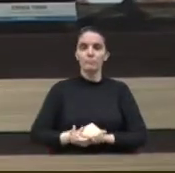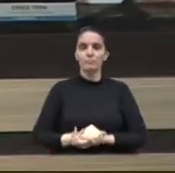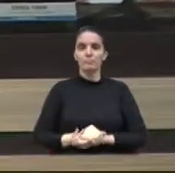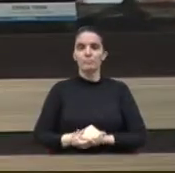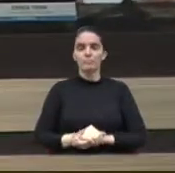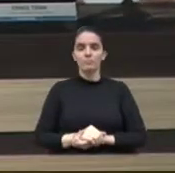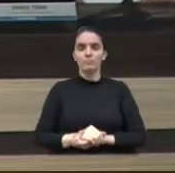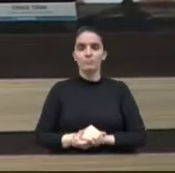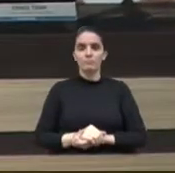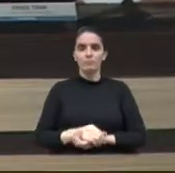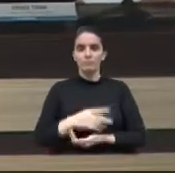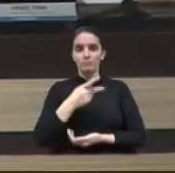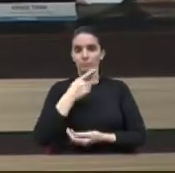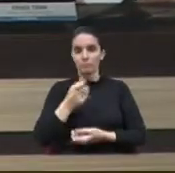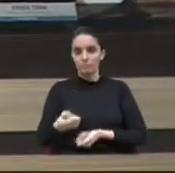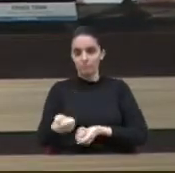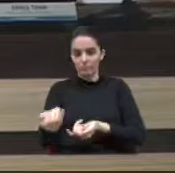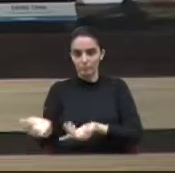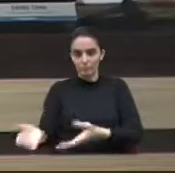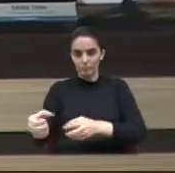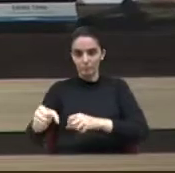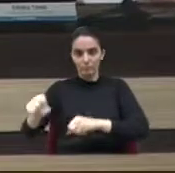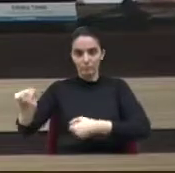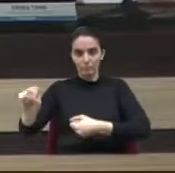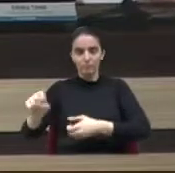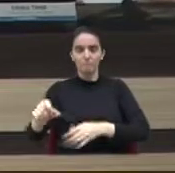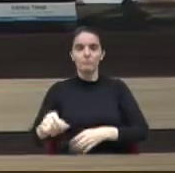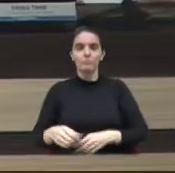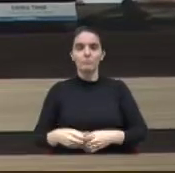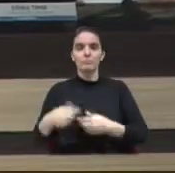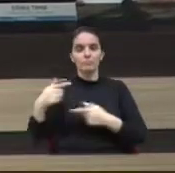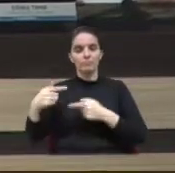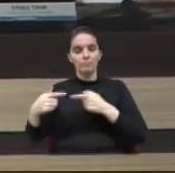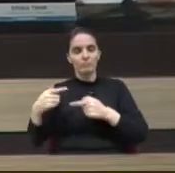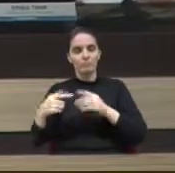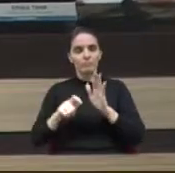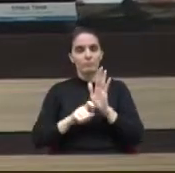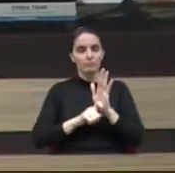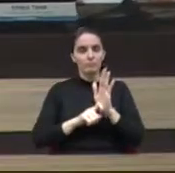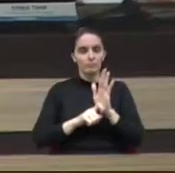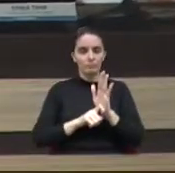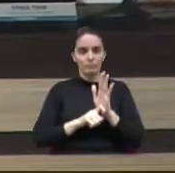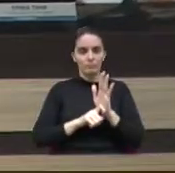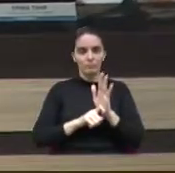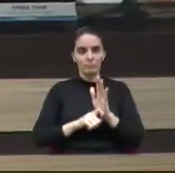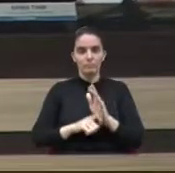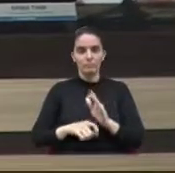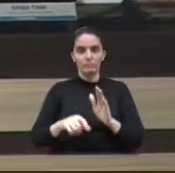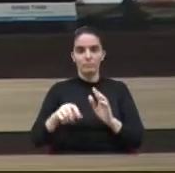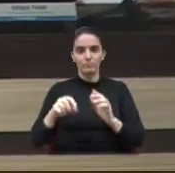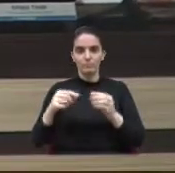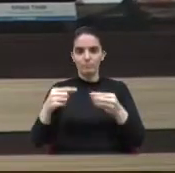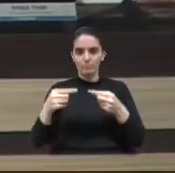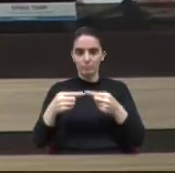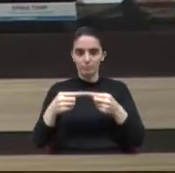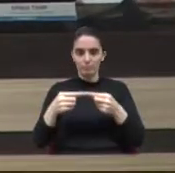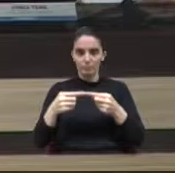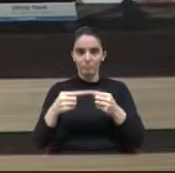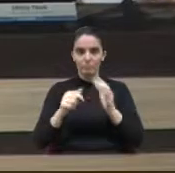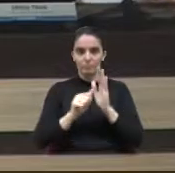da Costa, que concede o diploma de atuação na política sobre drogas, nos termos do decreto legislativo